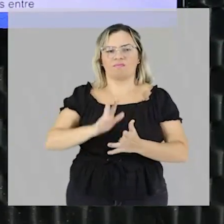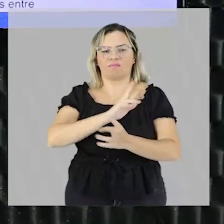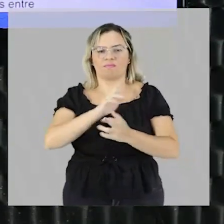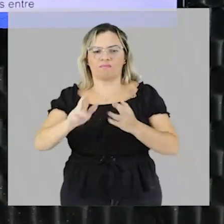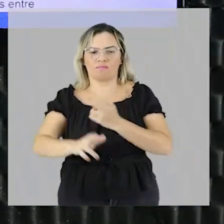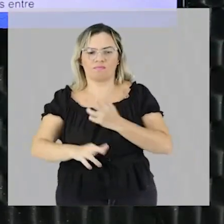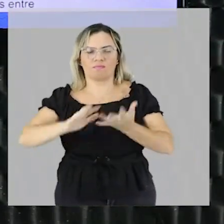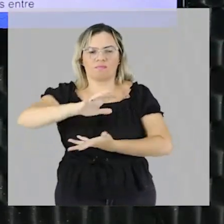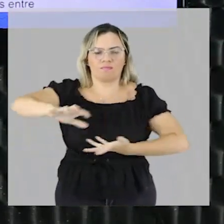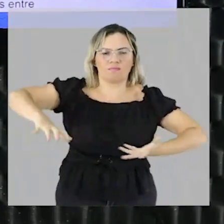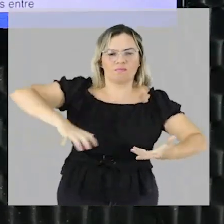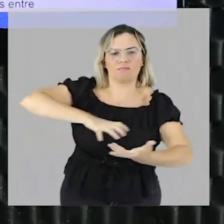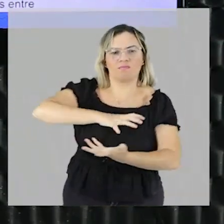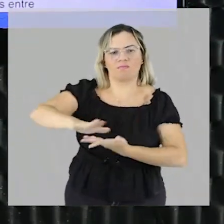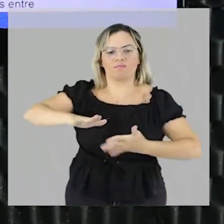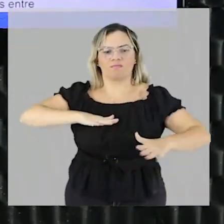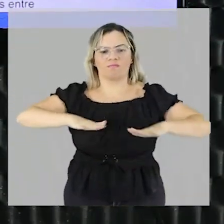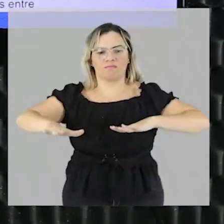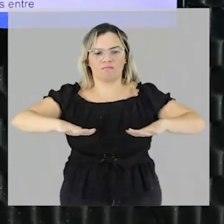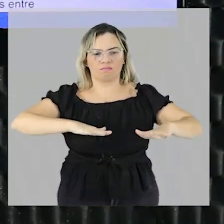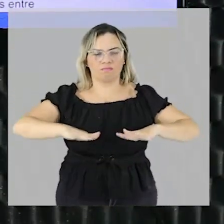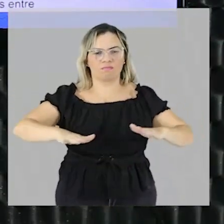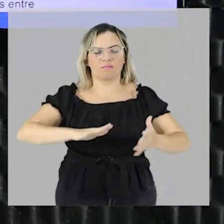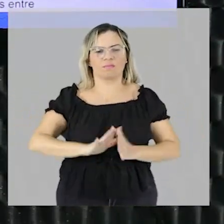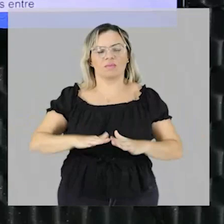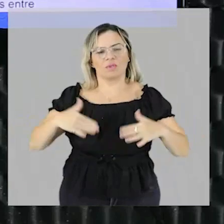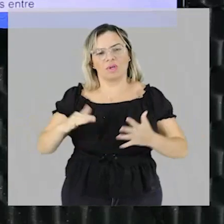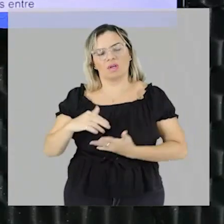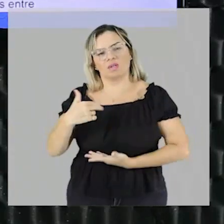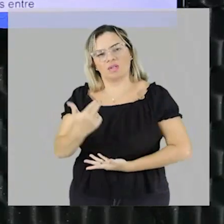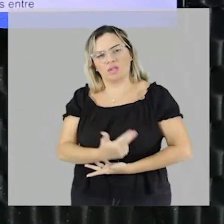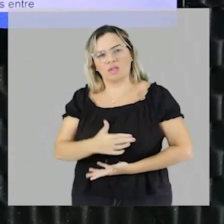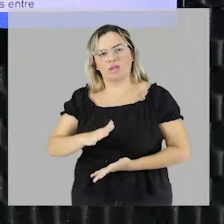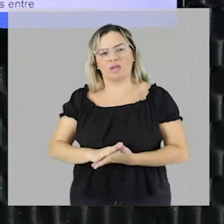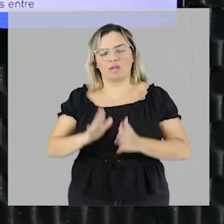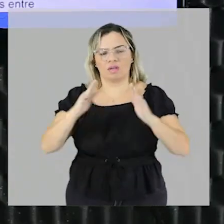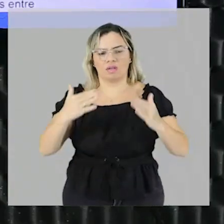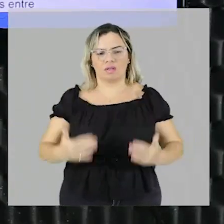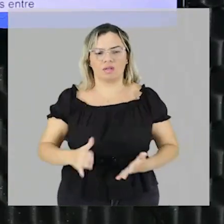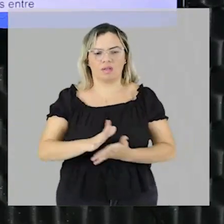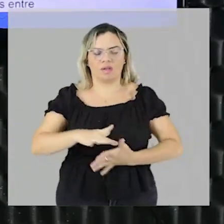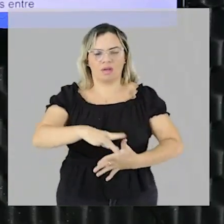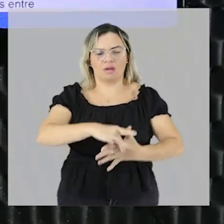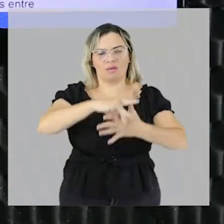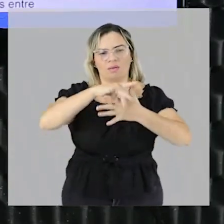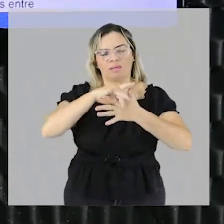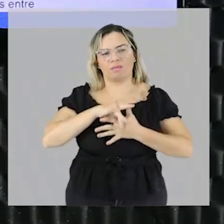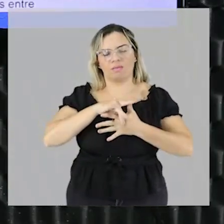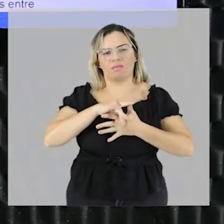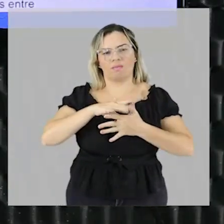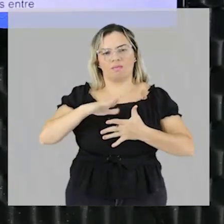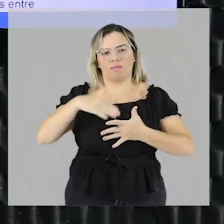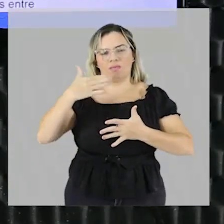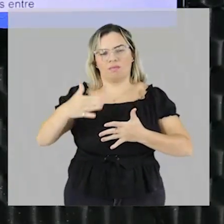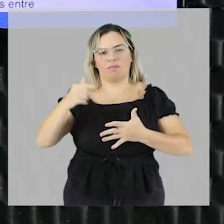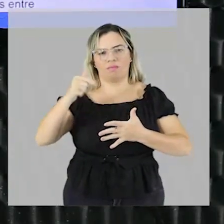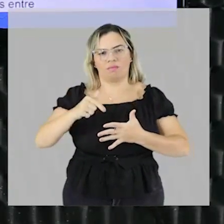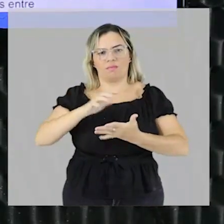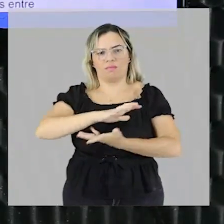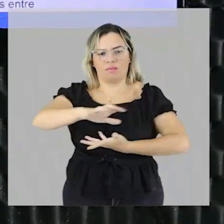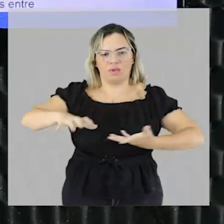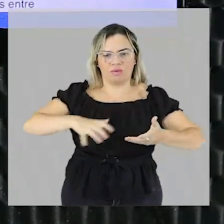esse movimento. E que, de certo, se nós analisarmos as lideranças da chamada